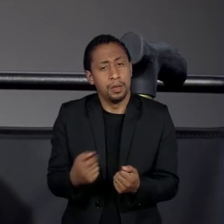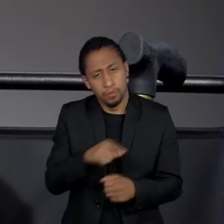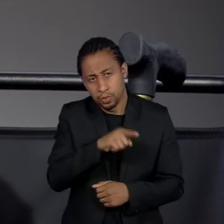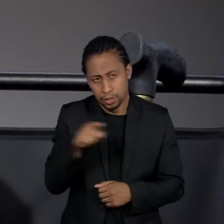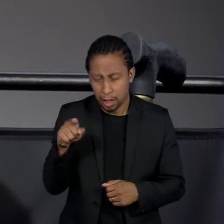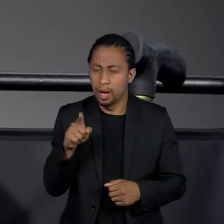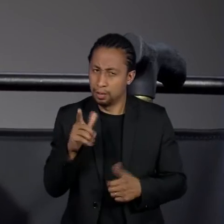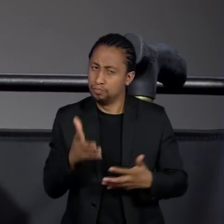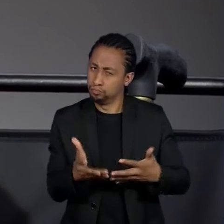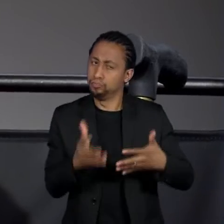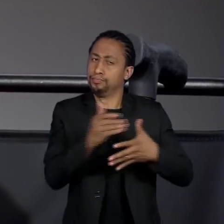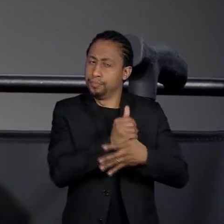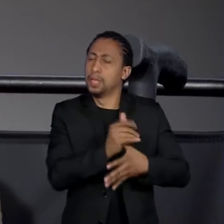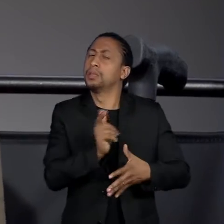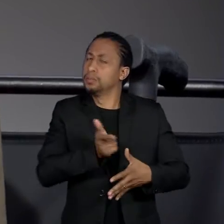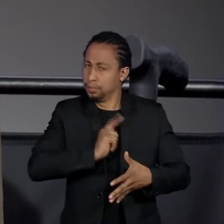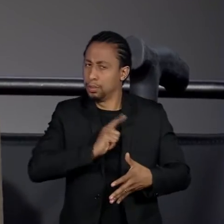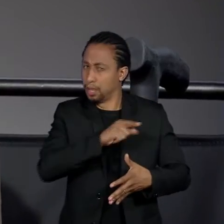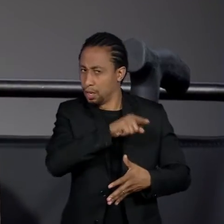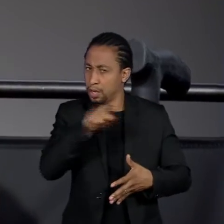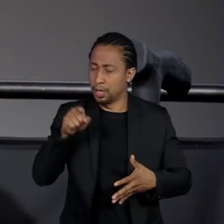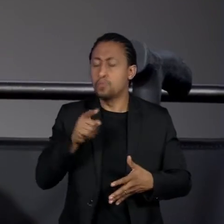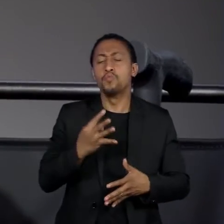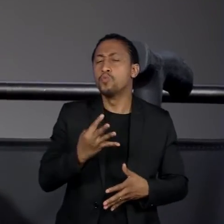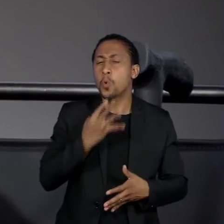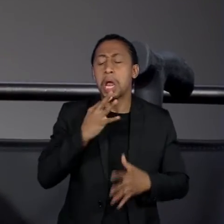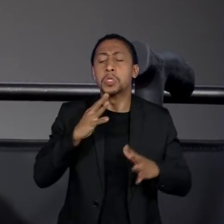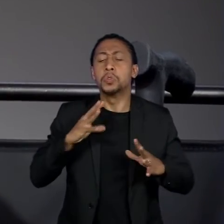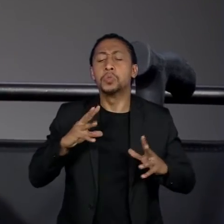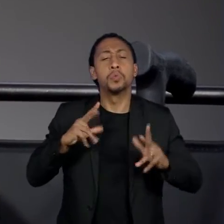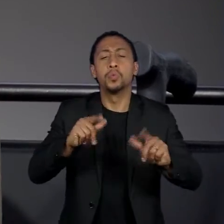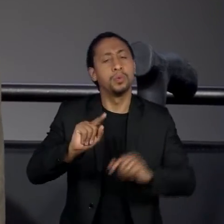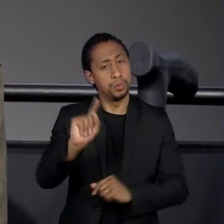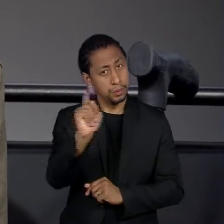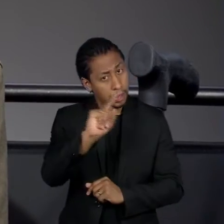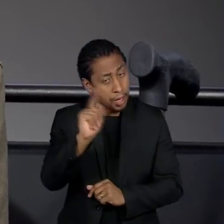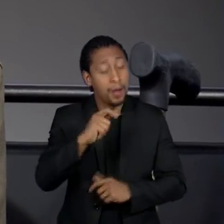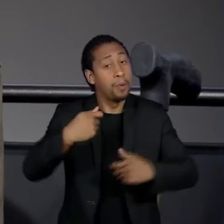e que vocês não sabem de tudo. Busquem aprender, ter